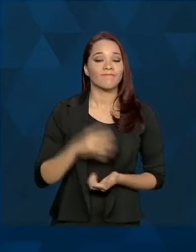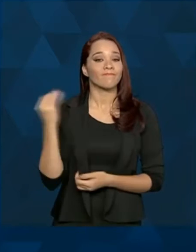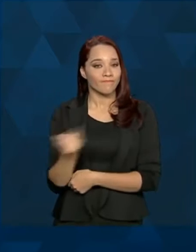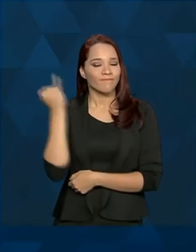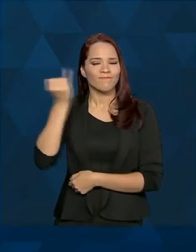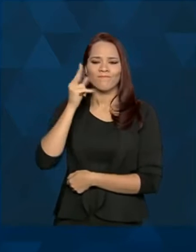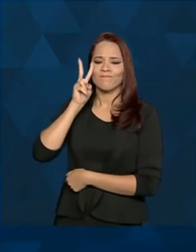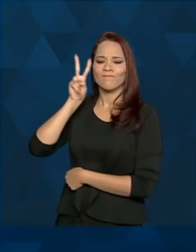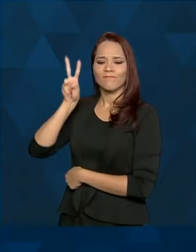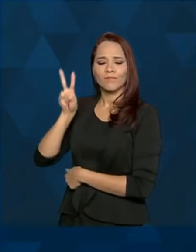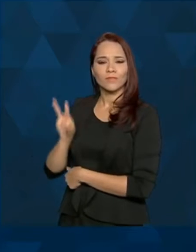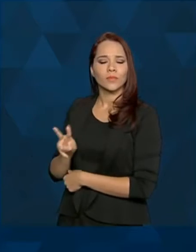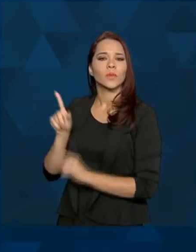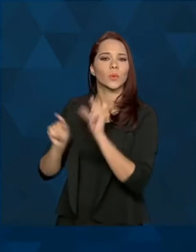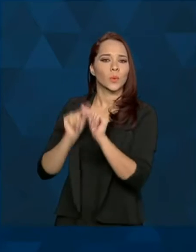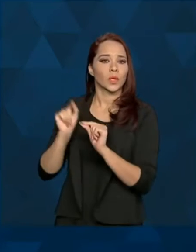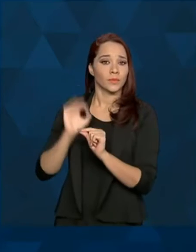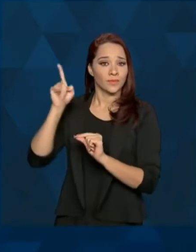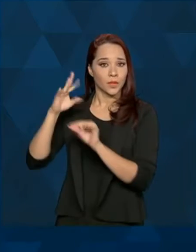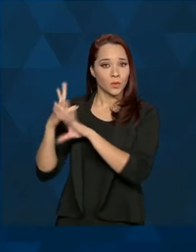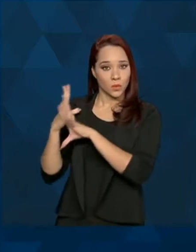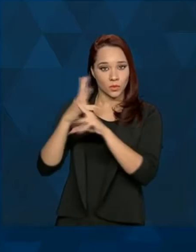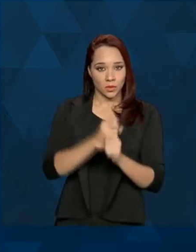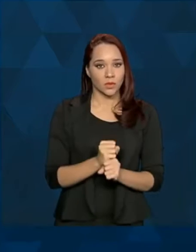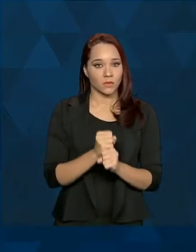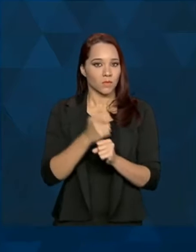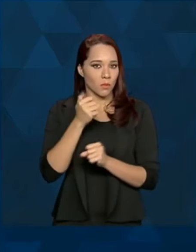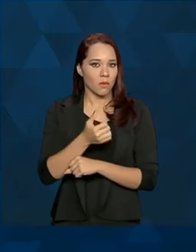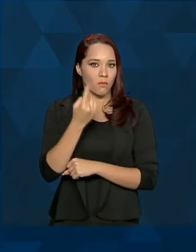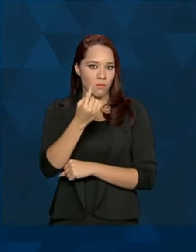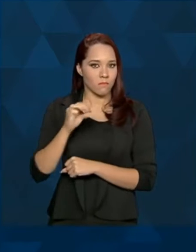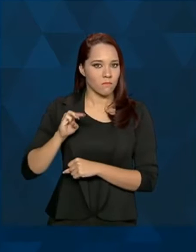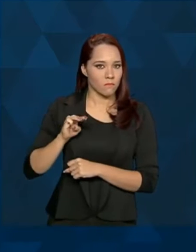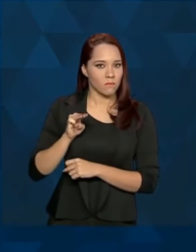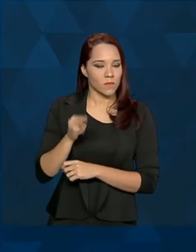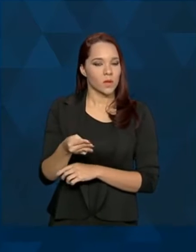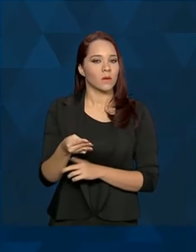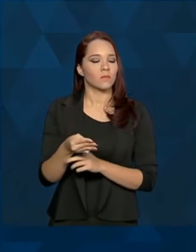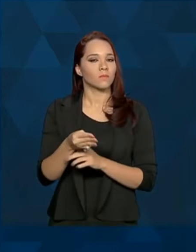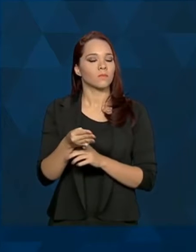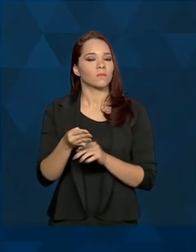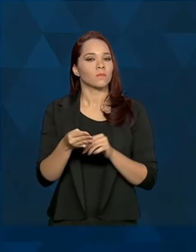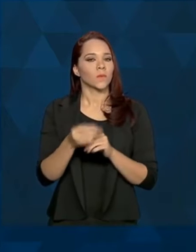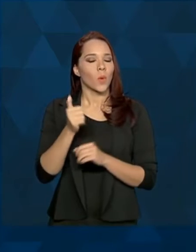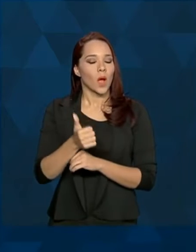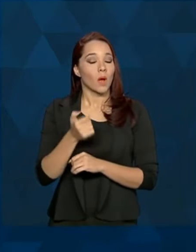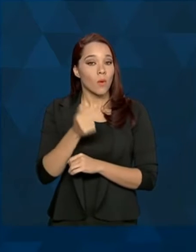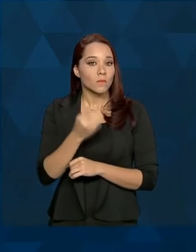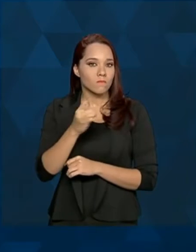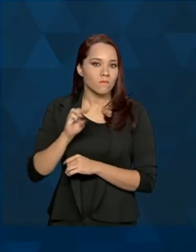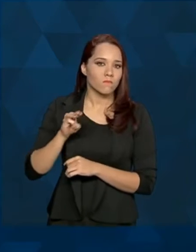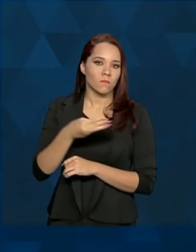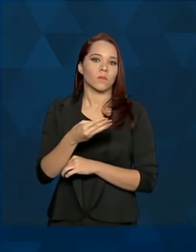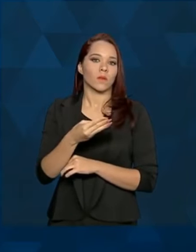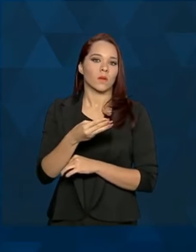importante verificarmos que, desse quantitativo de quase 1 milhão de casos confirmados